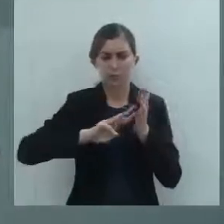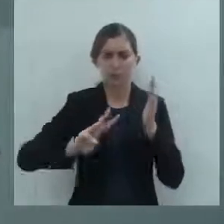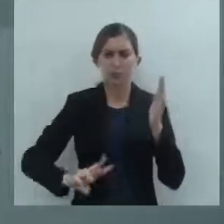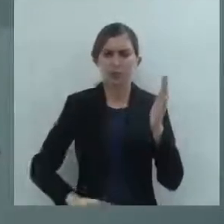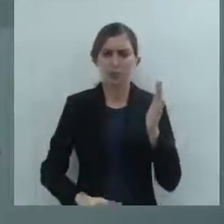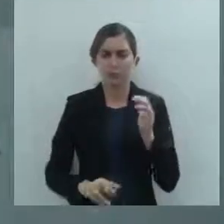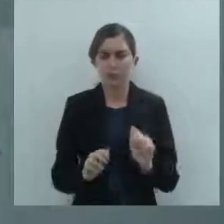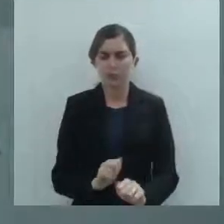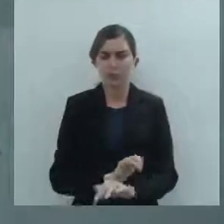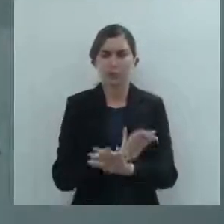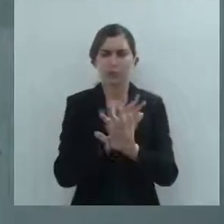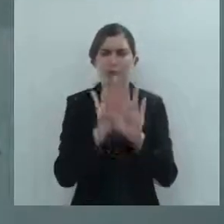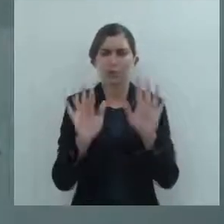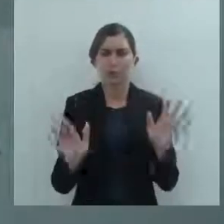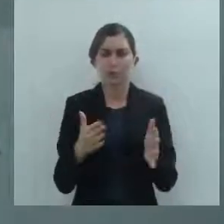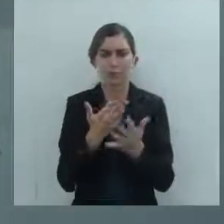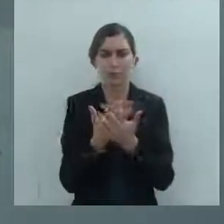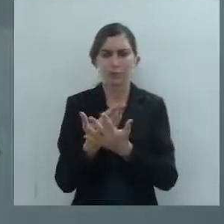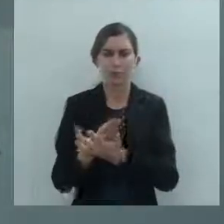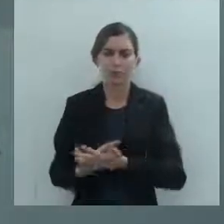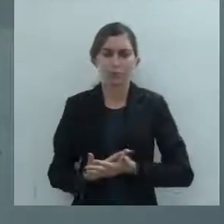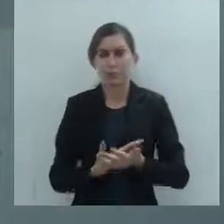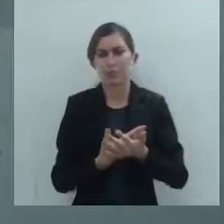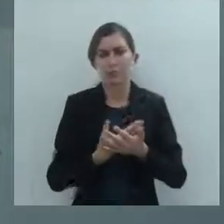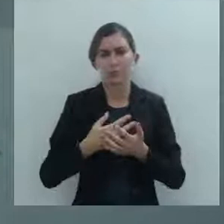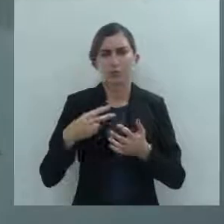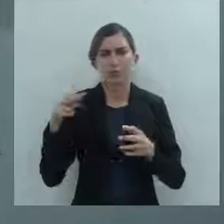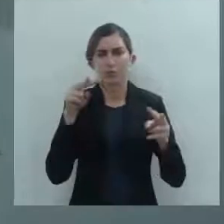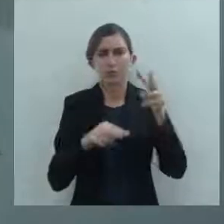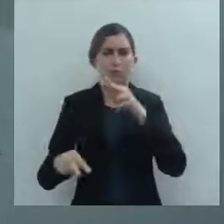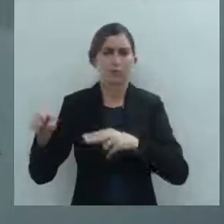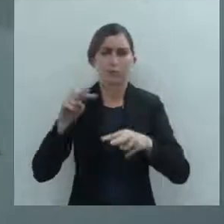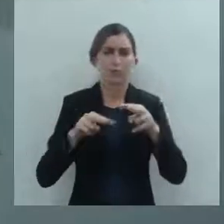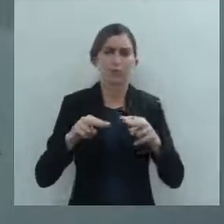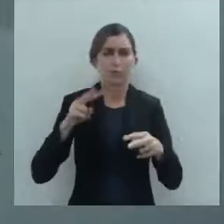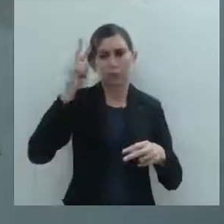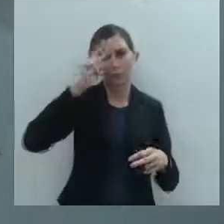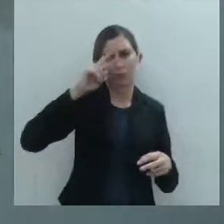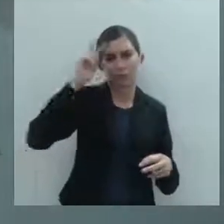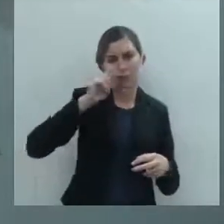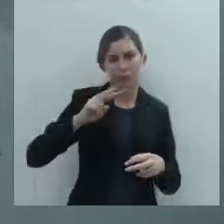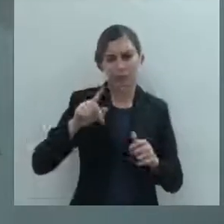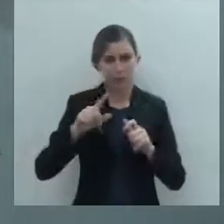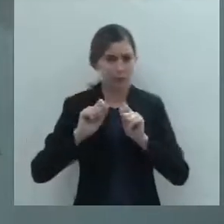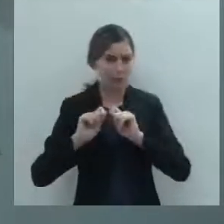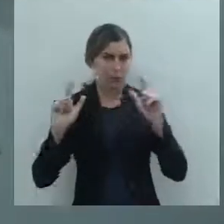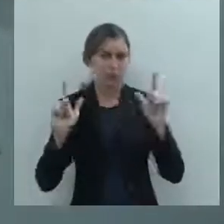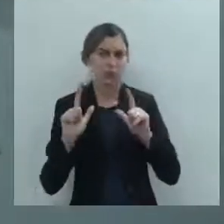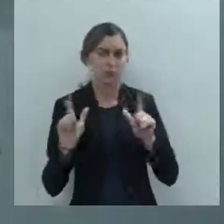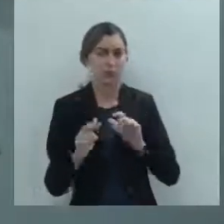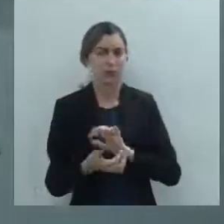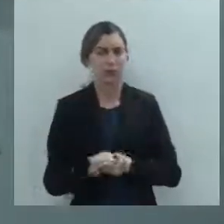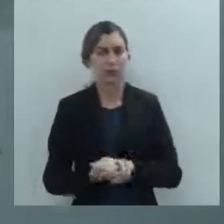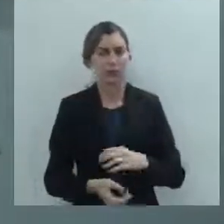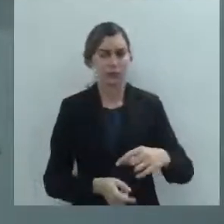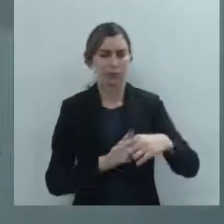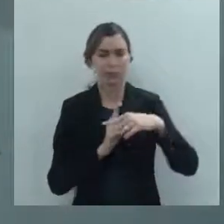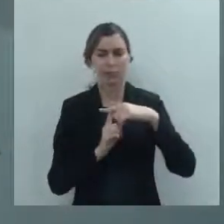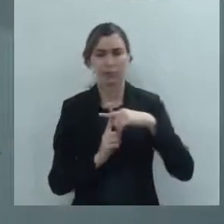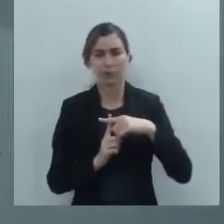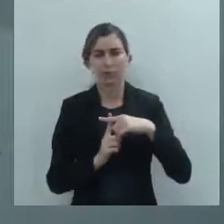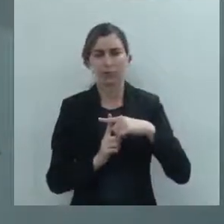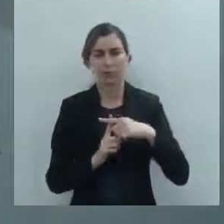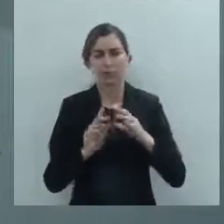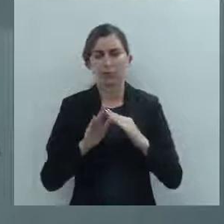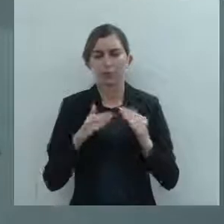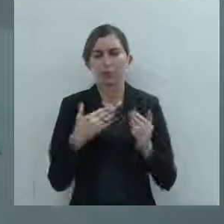logia e ampliar os campos de estudo e observação da história fica esperta hein o positivismo